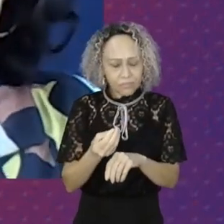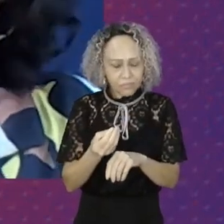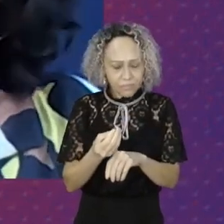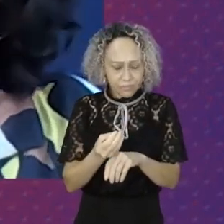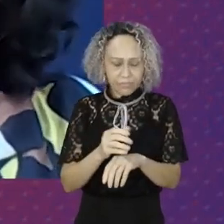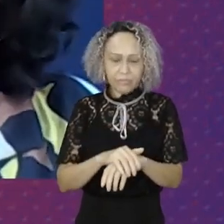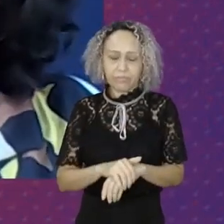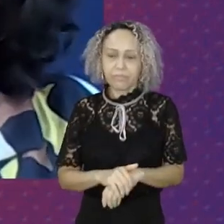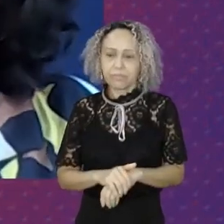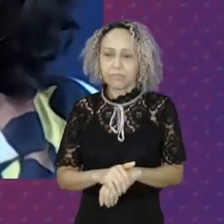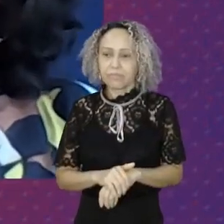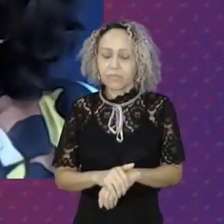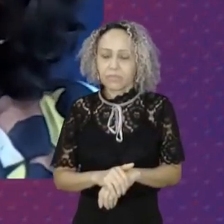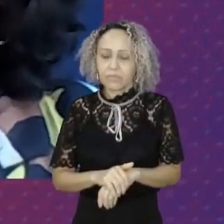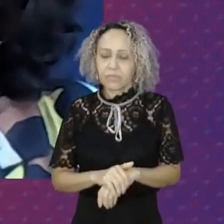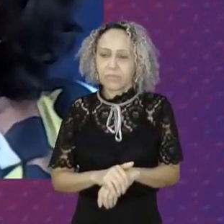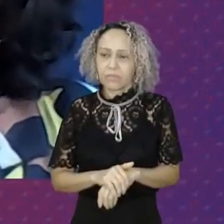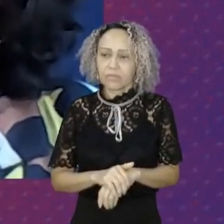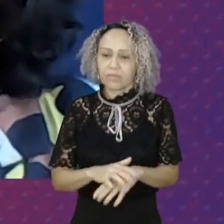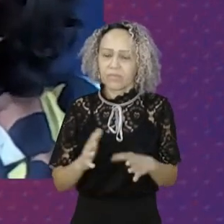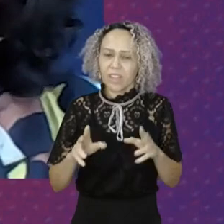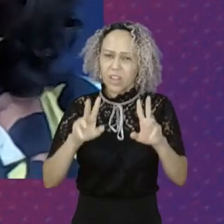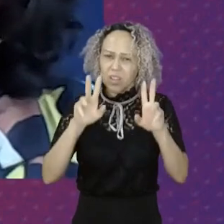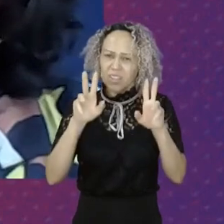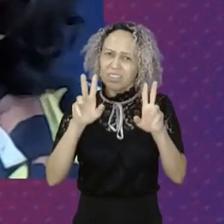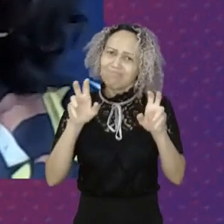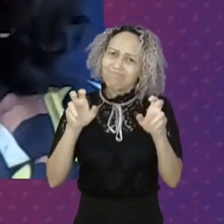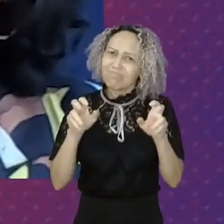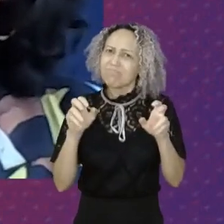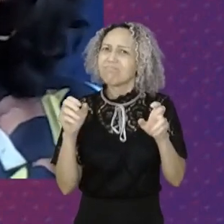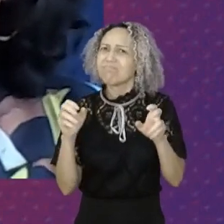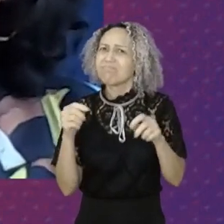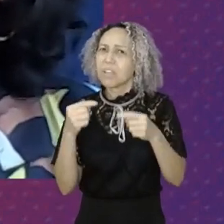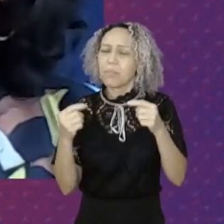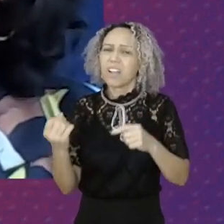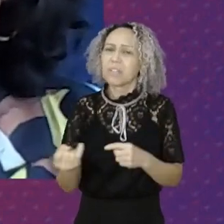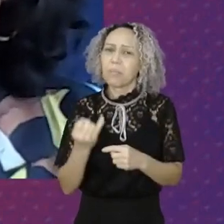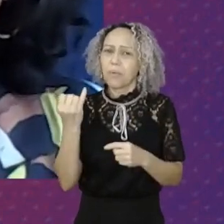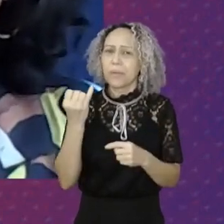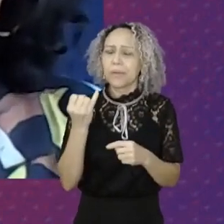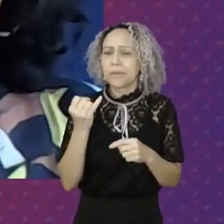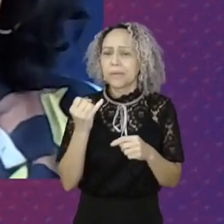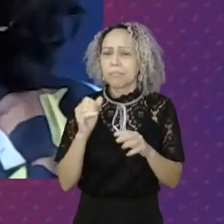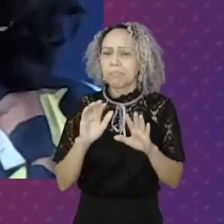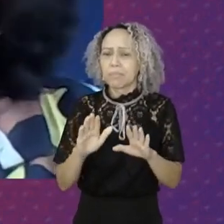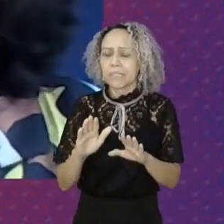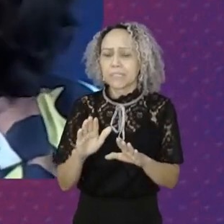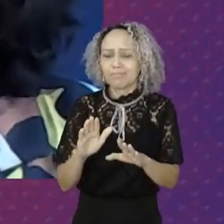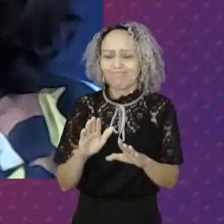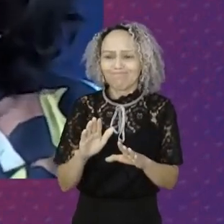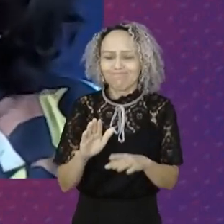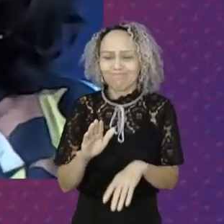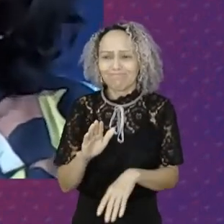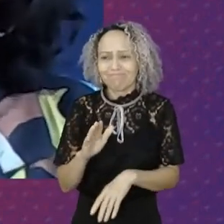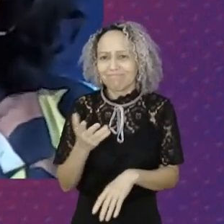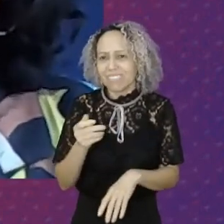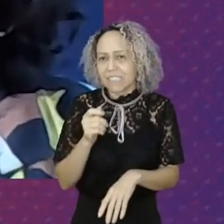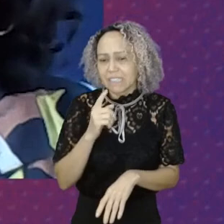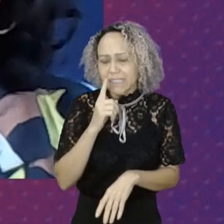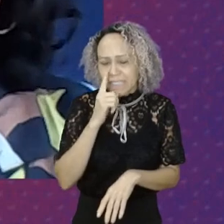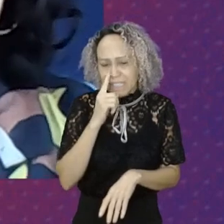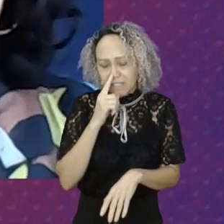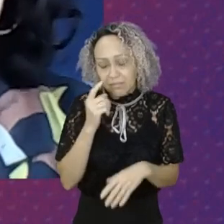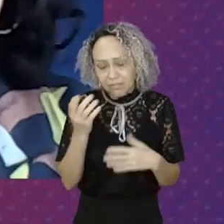ainda um tanto incipiente, né? São poucos os lugares onde se faz esse